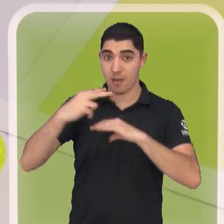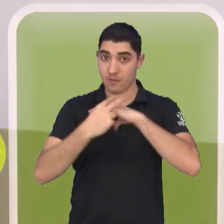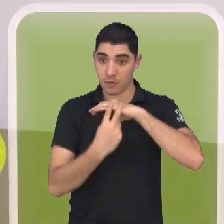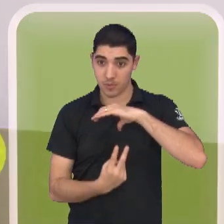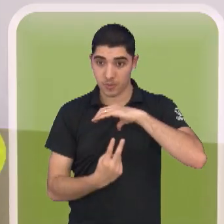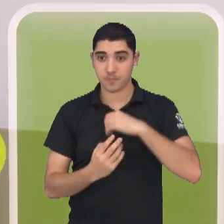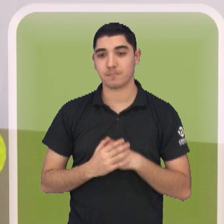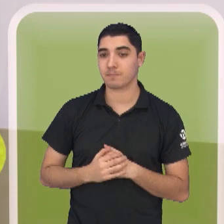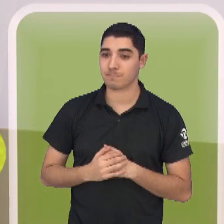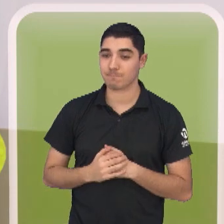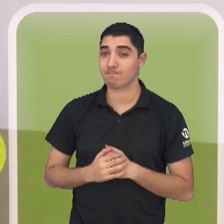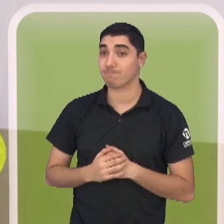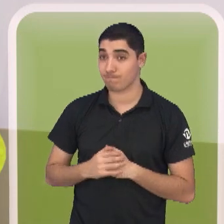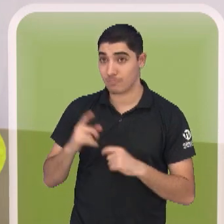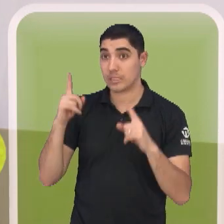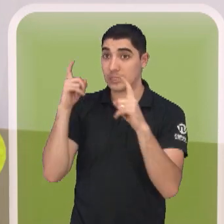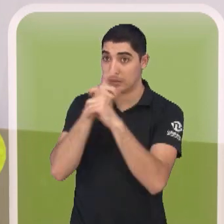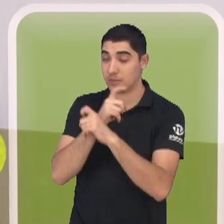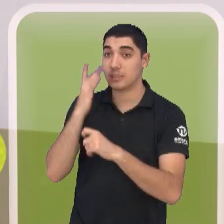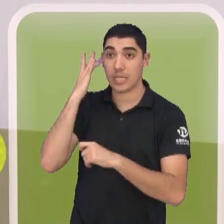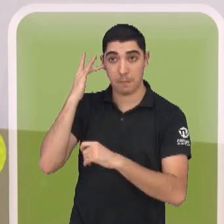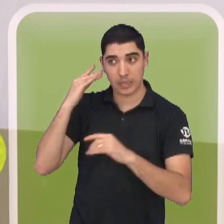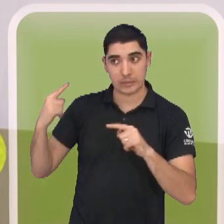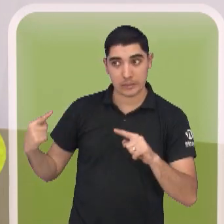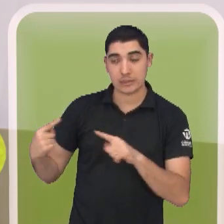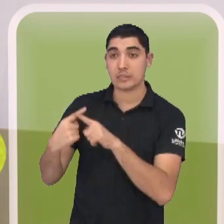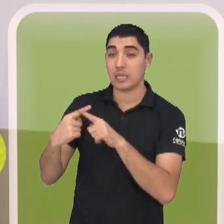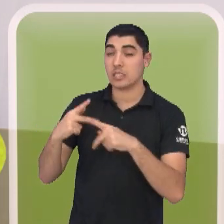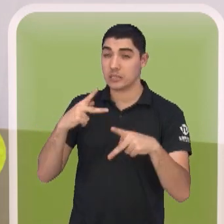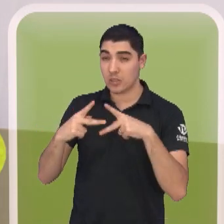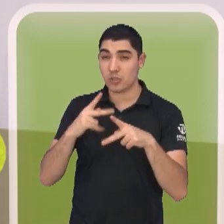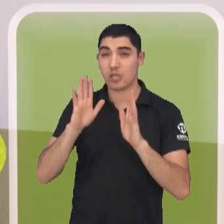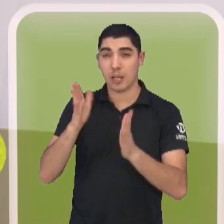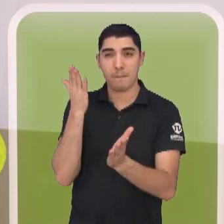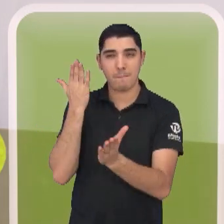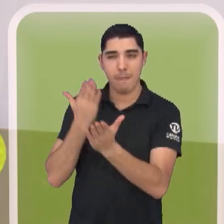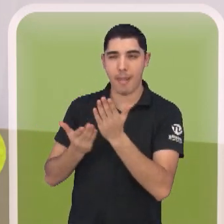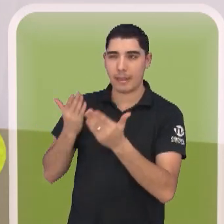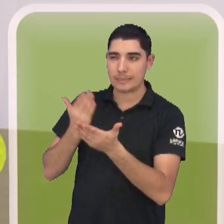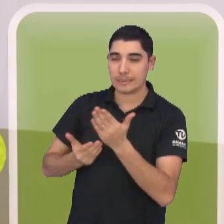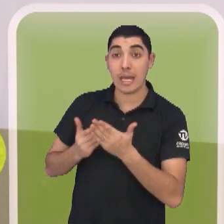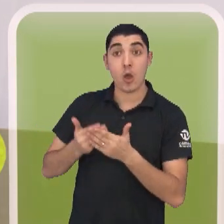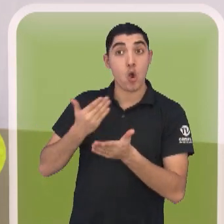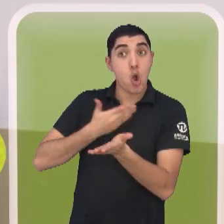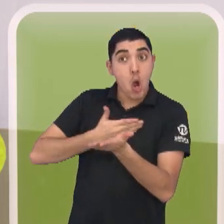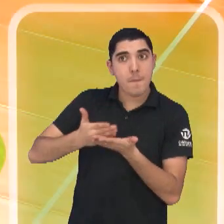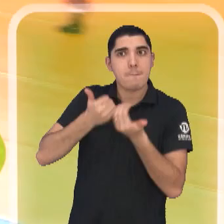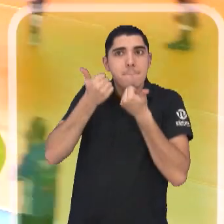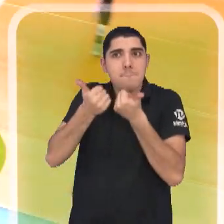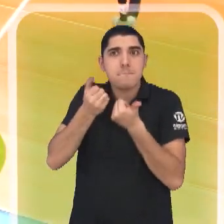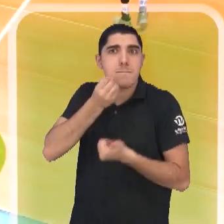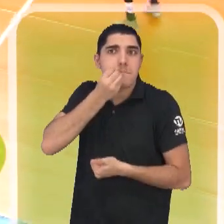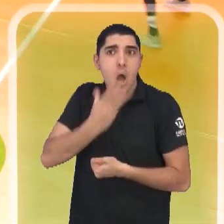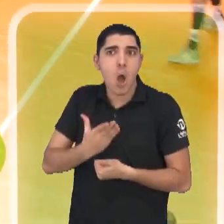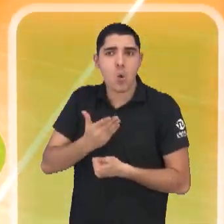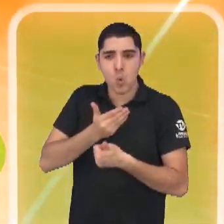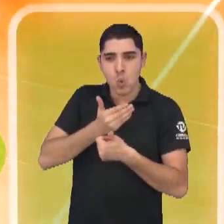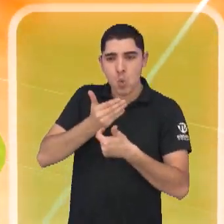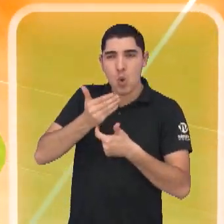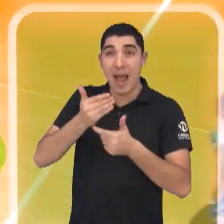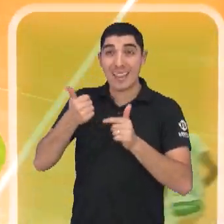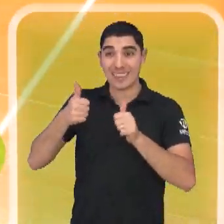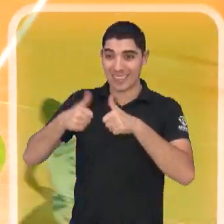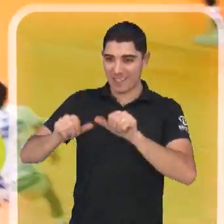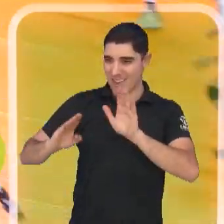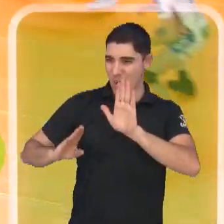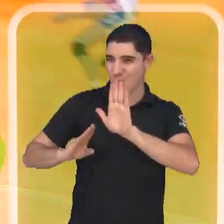difícil para o São José o São José que vende resultados eh ruins começou muito bem o campeonato teve esse declínio aí